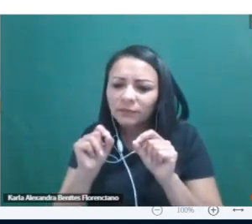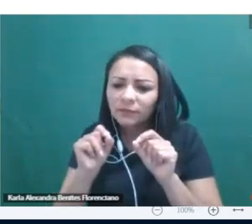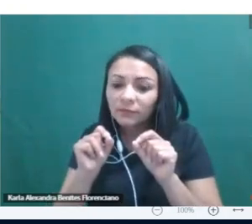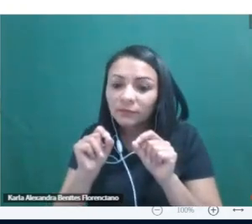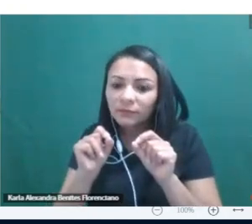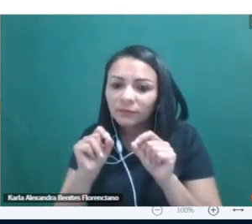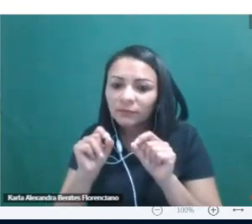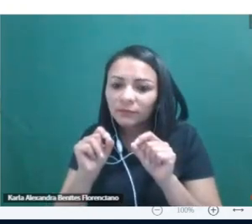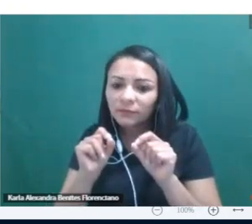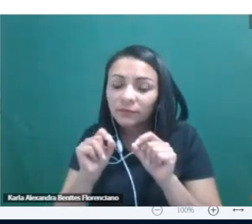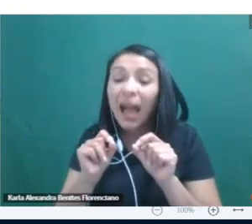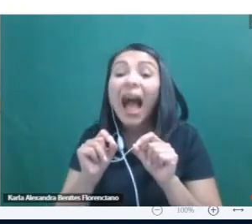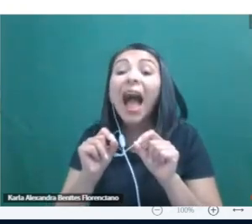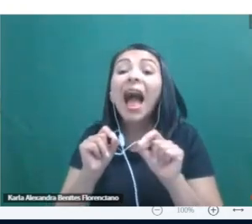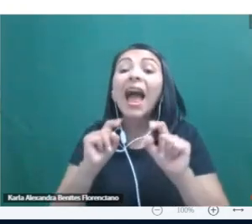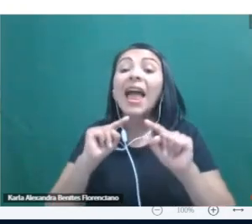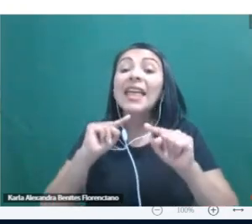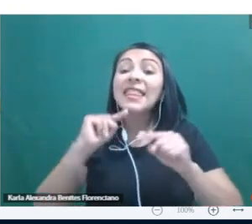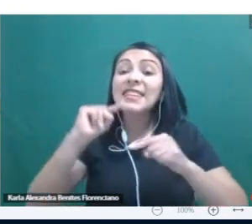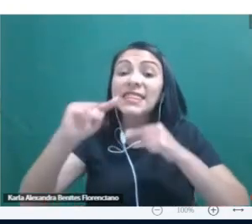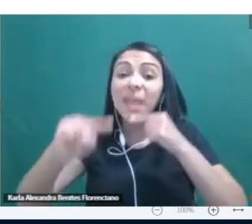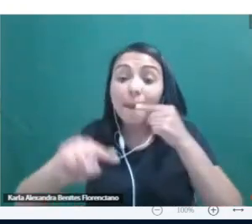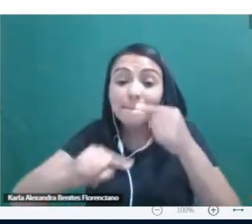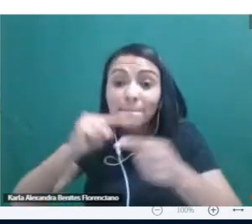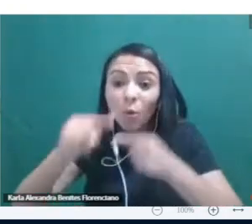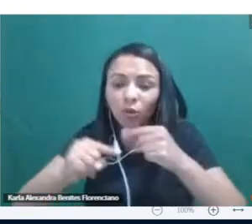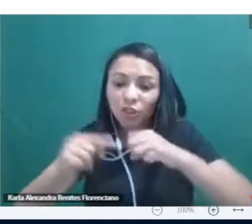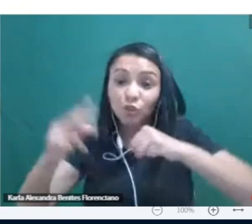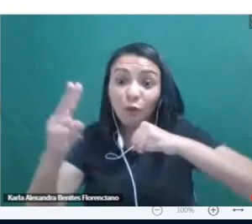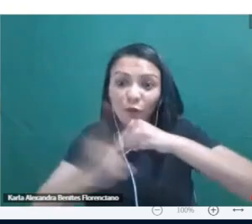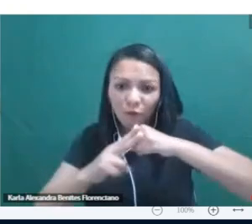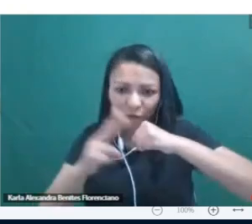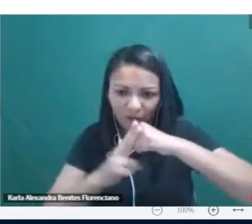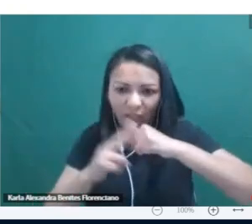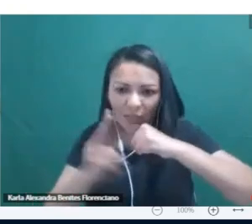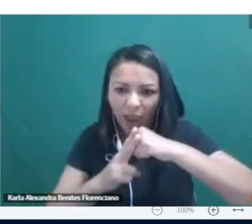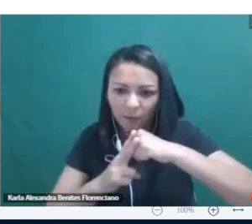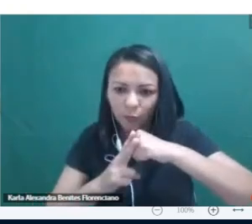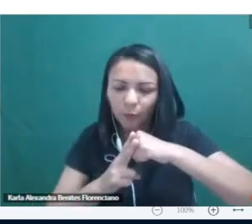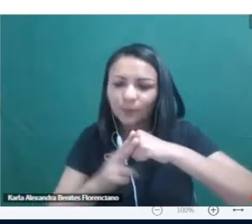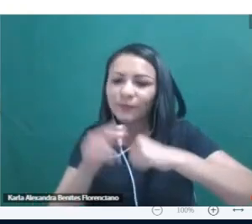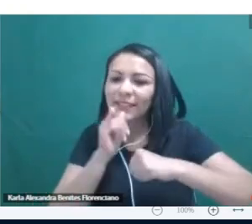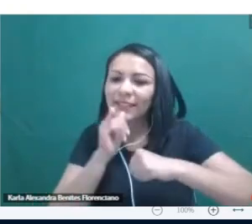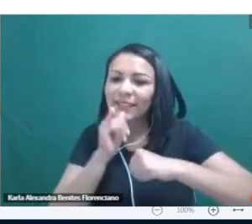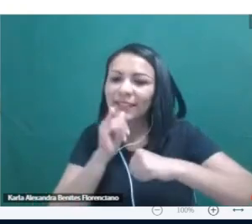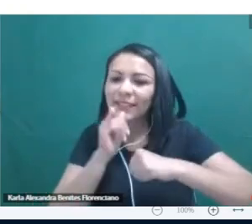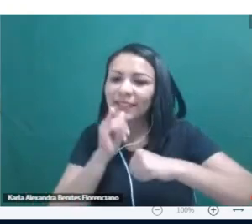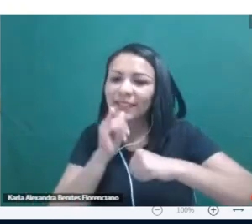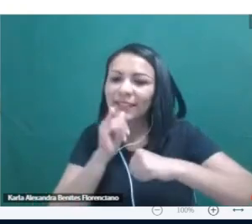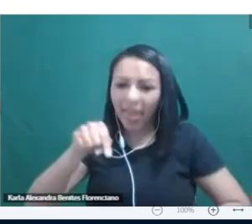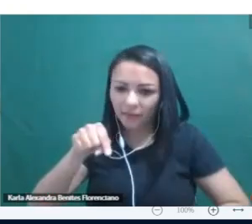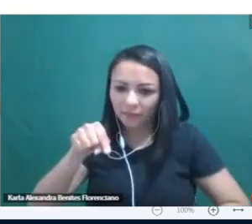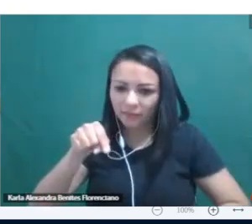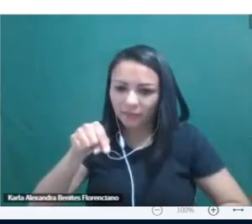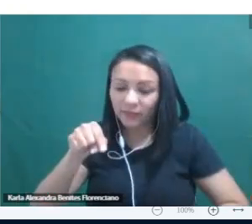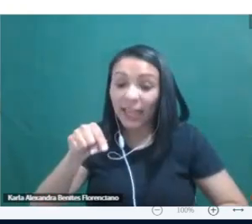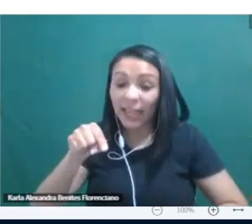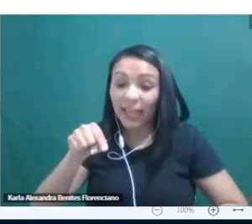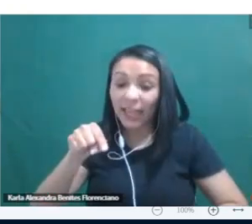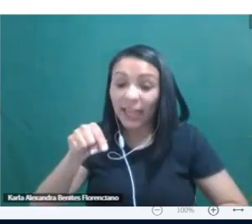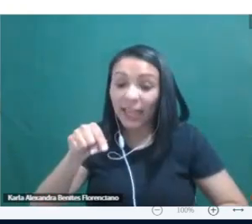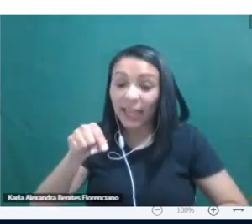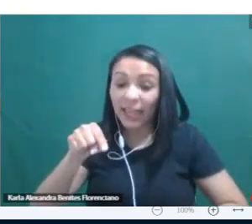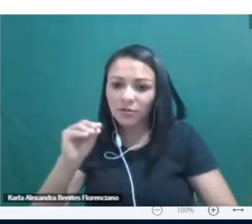depois do verbo, tá? Verbo ser, depois do verbo de ligação, o verbo ser, mudando